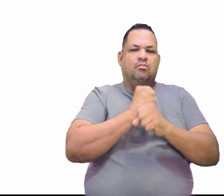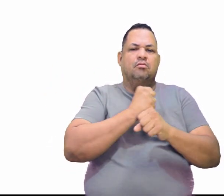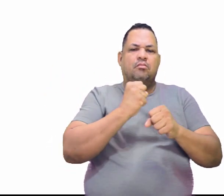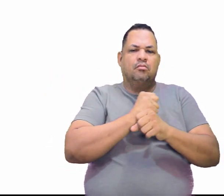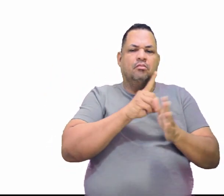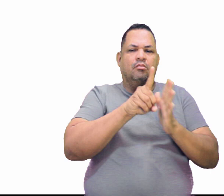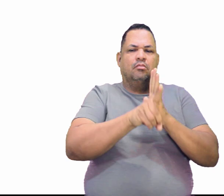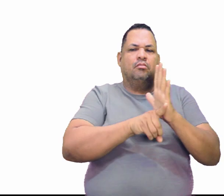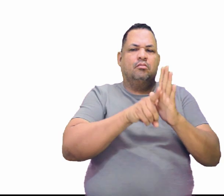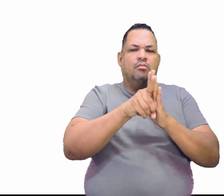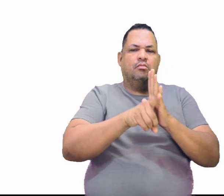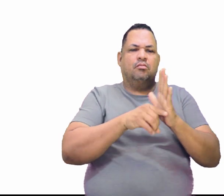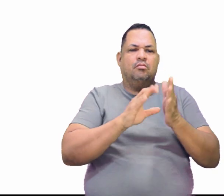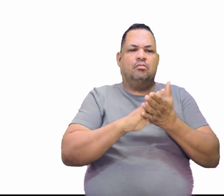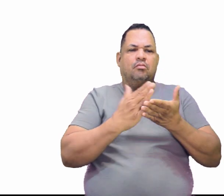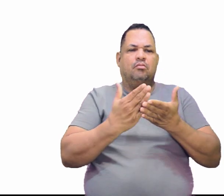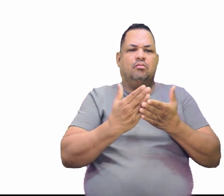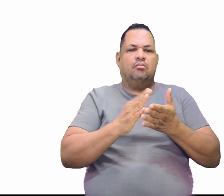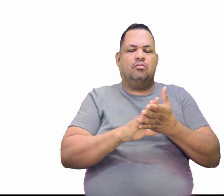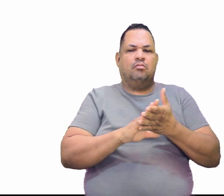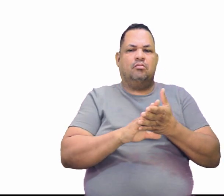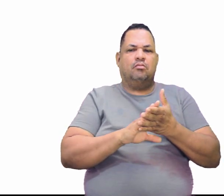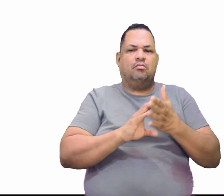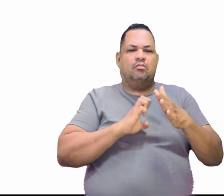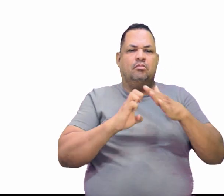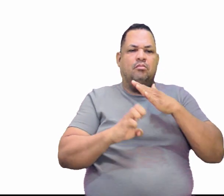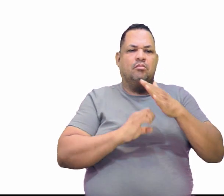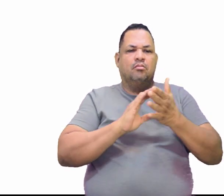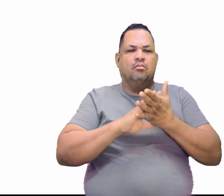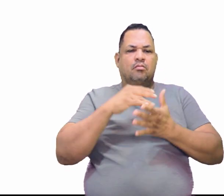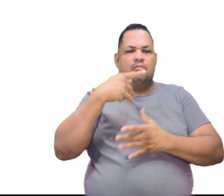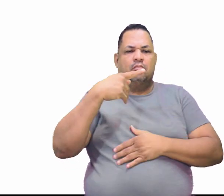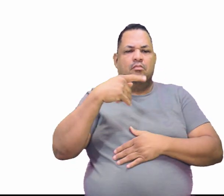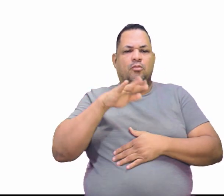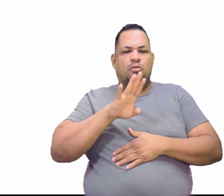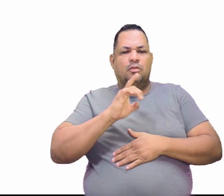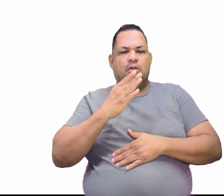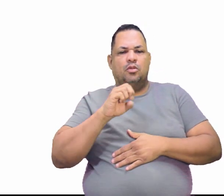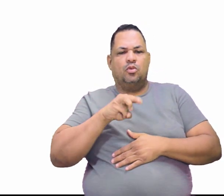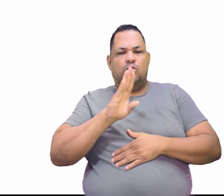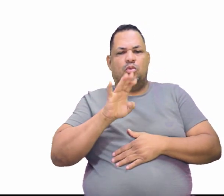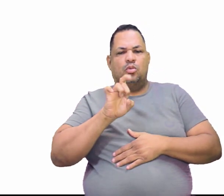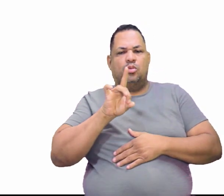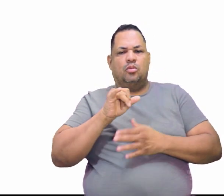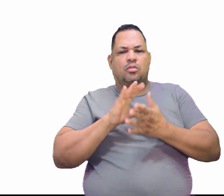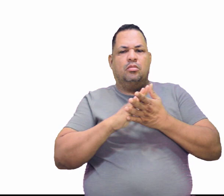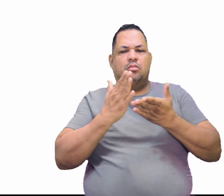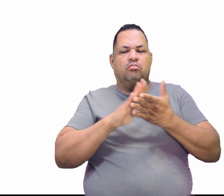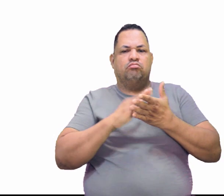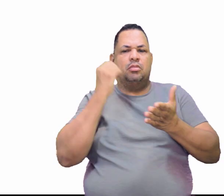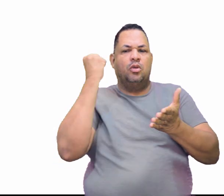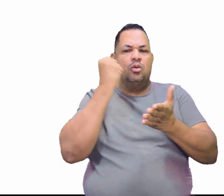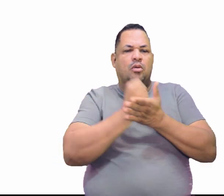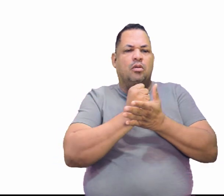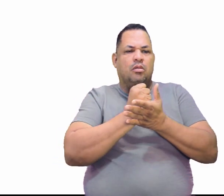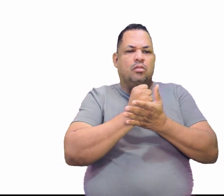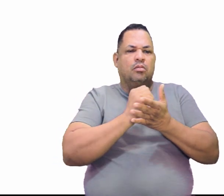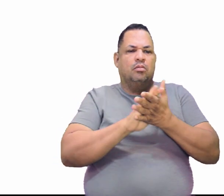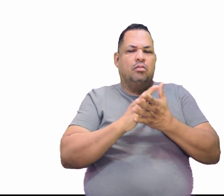construção da ferrovia pela empresa Public Works, que era uma firma